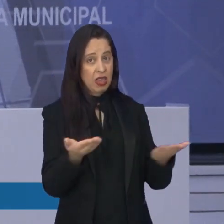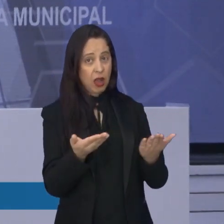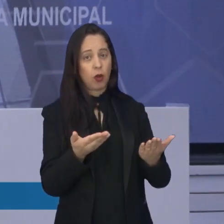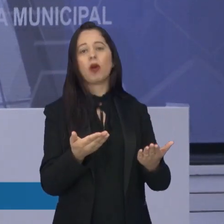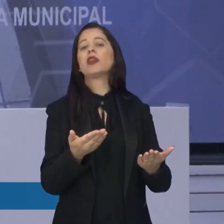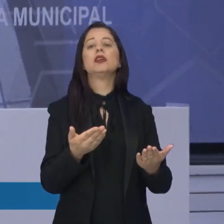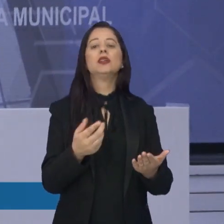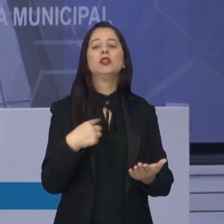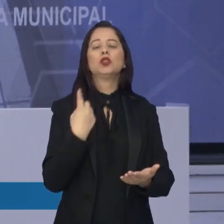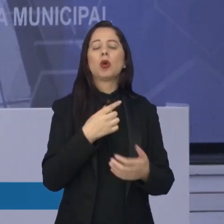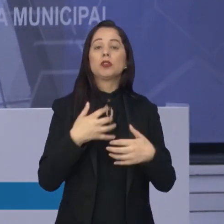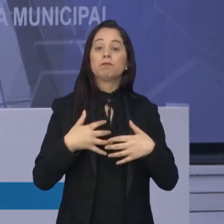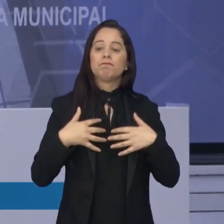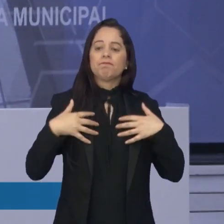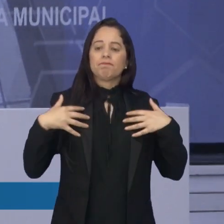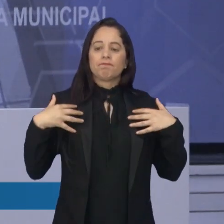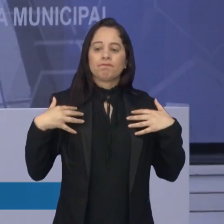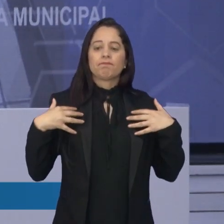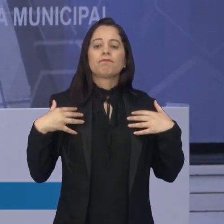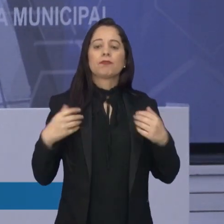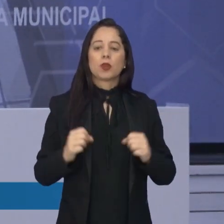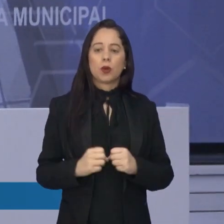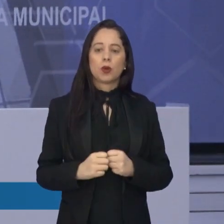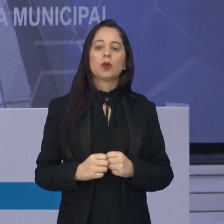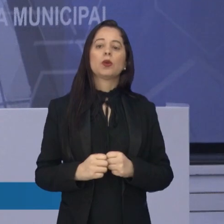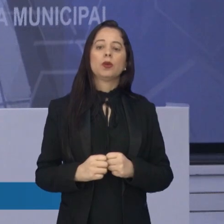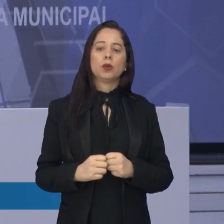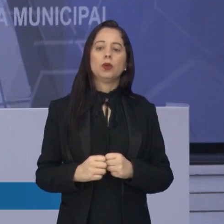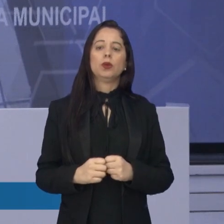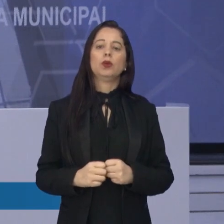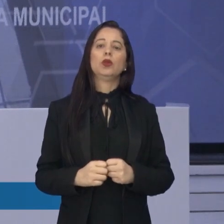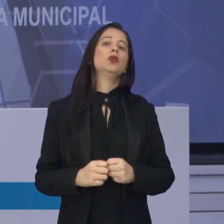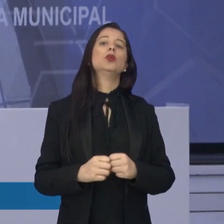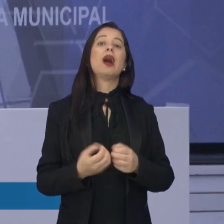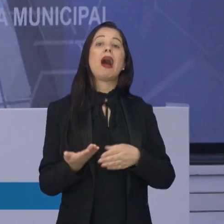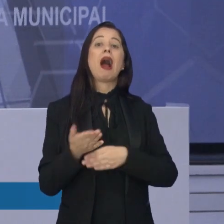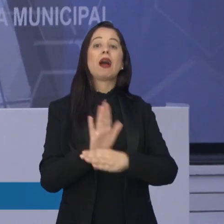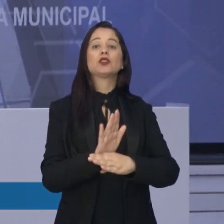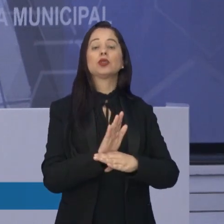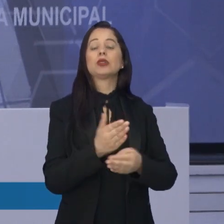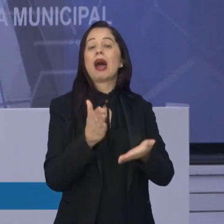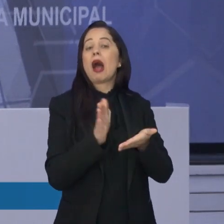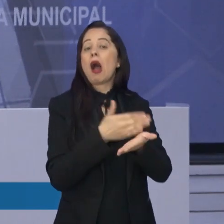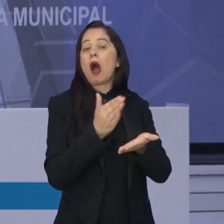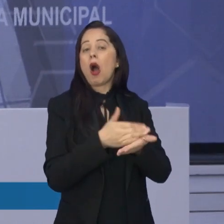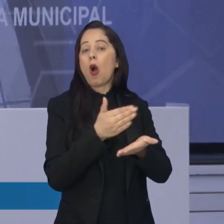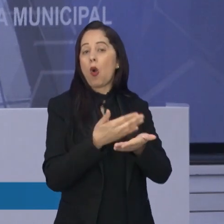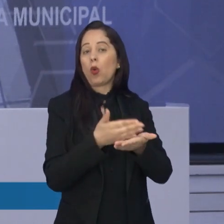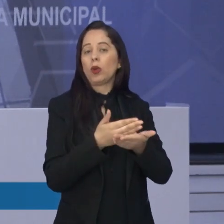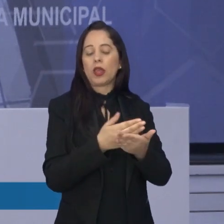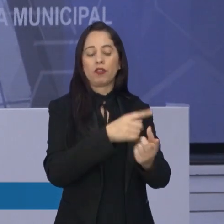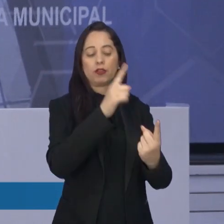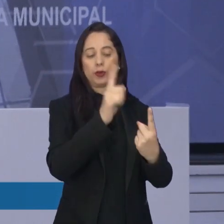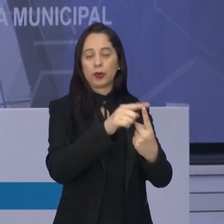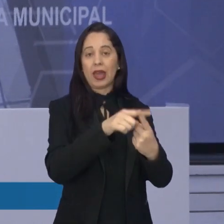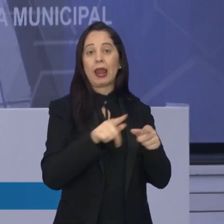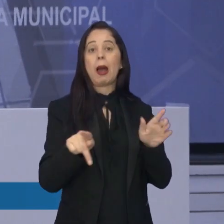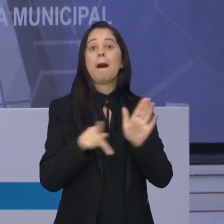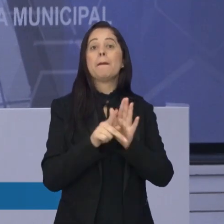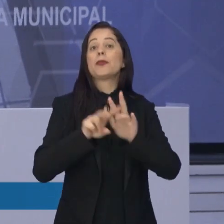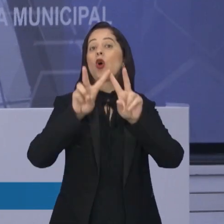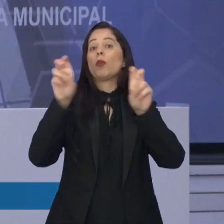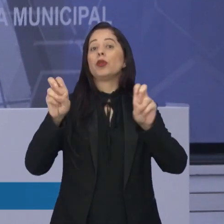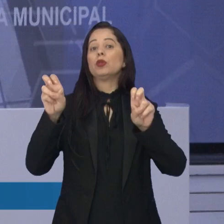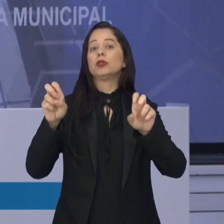honra, assim como patrocinar o livro da Fernanda sobre as urnas eletrônicas, já bem